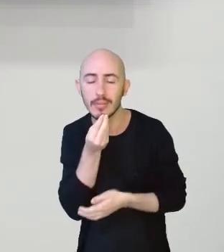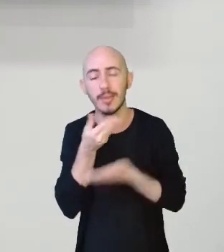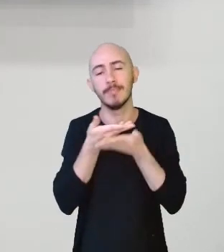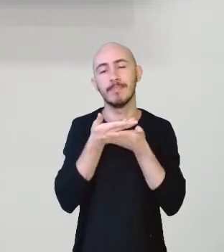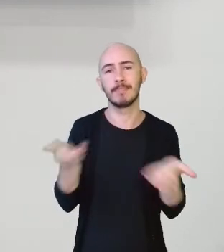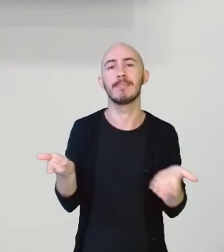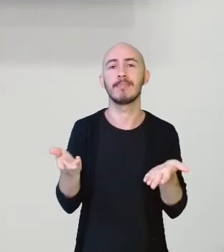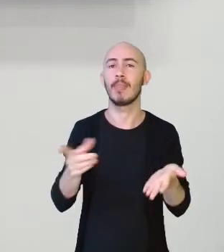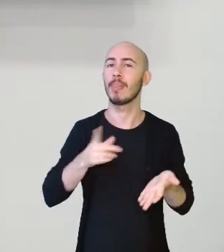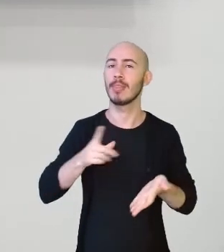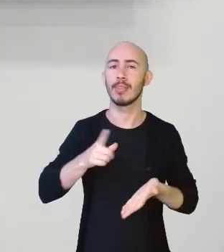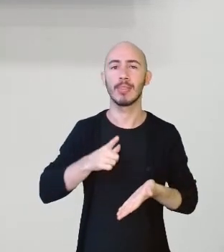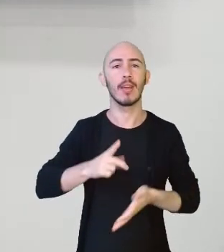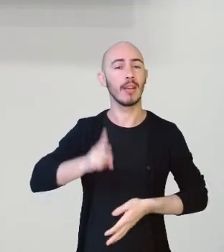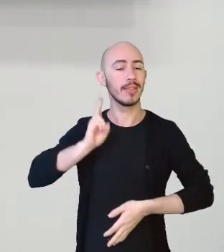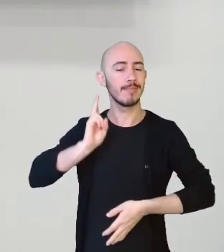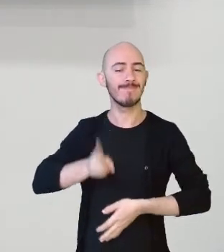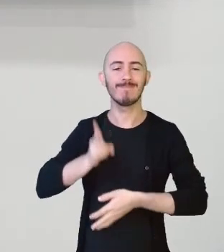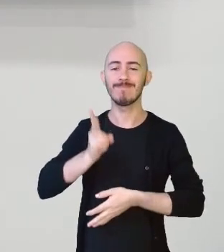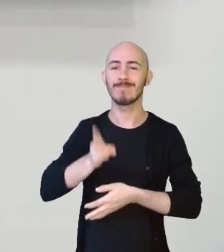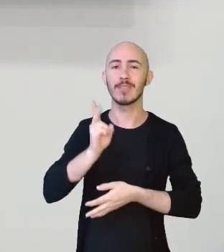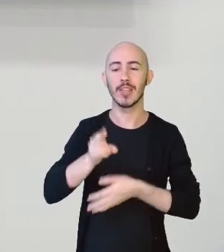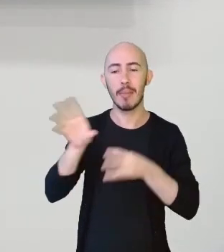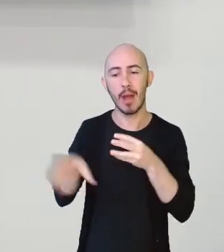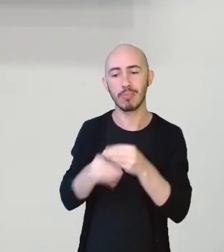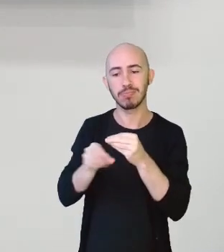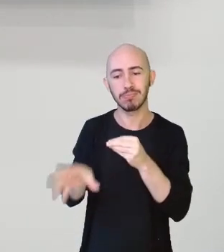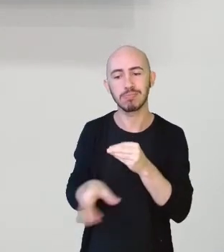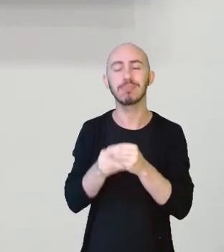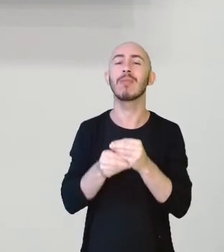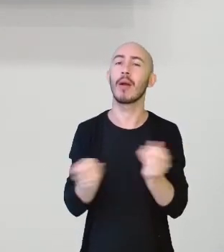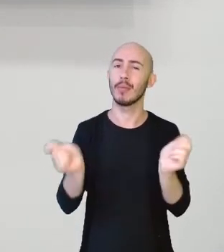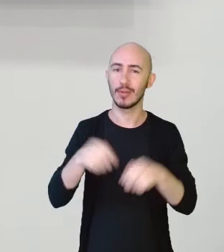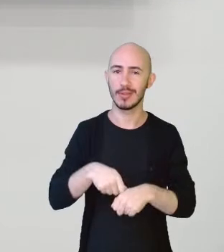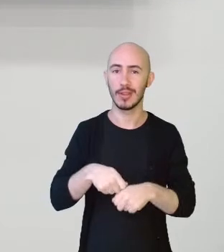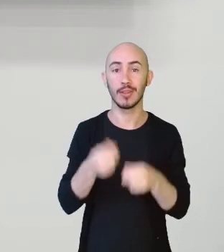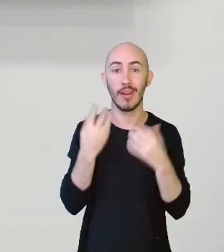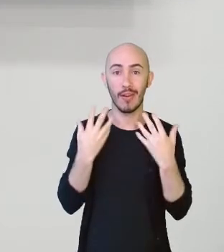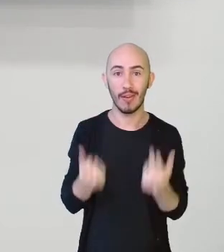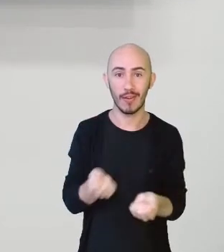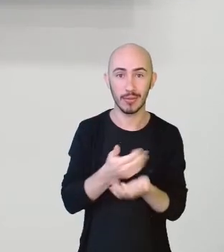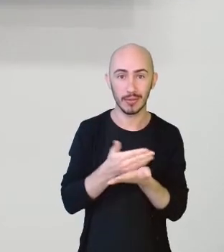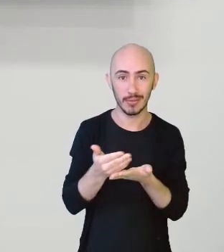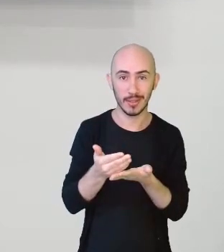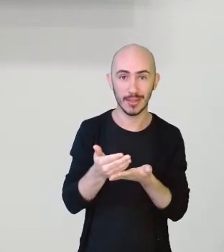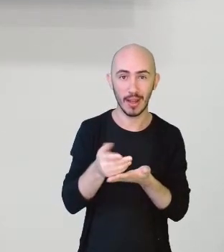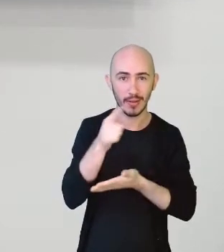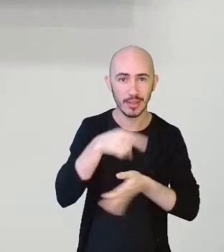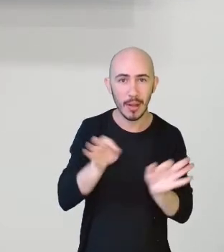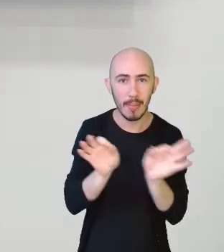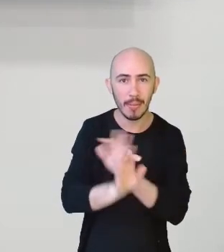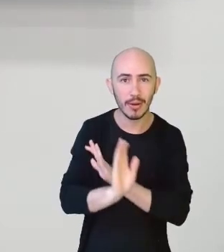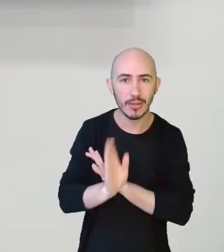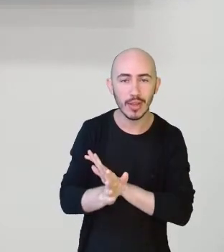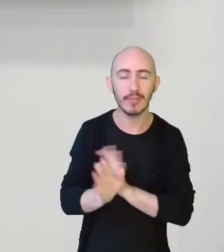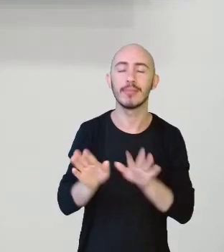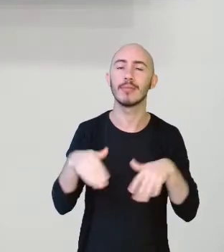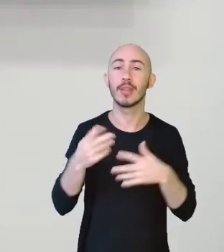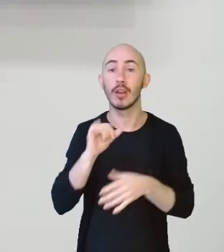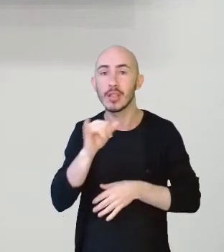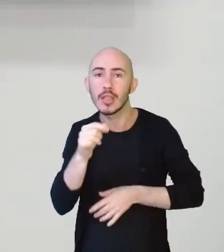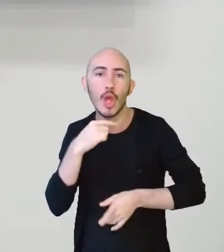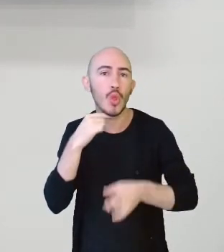sempre tem algo que podemos acrescentar. Vamos começar? Está preparado? Qualquer dúvida você